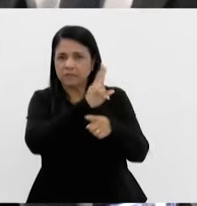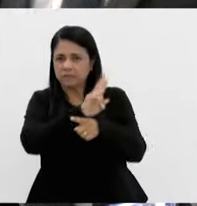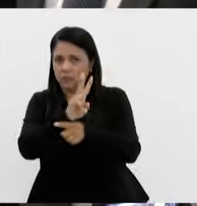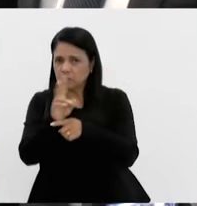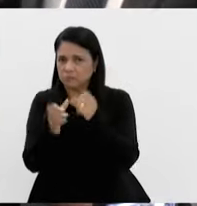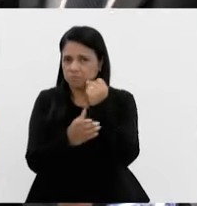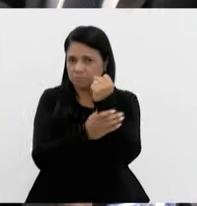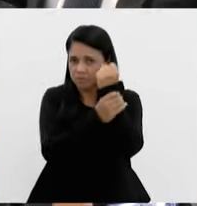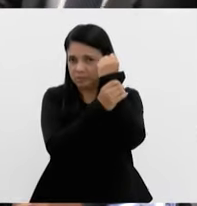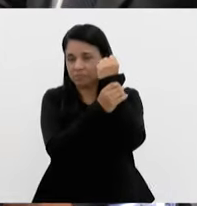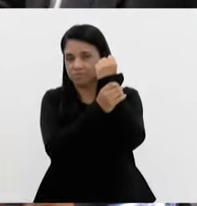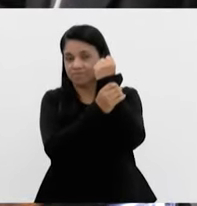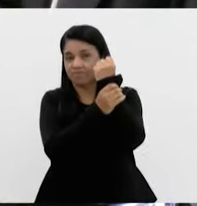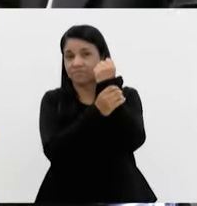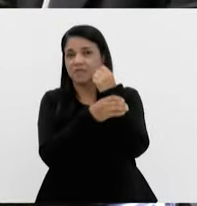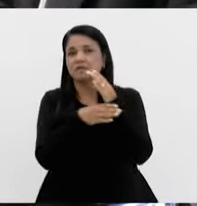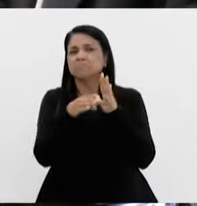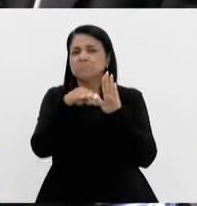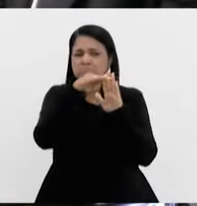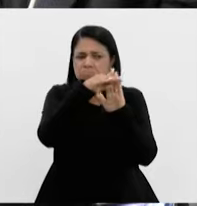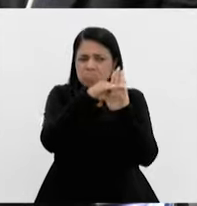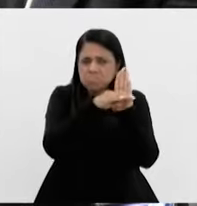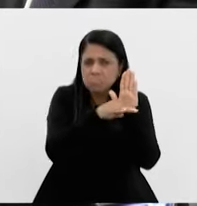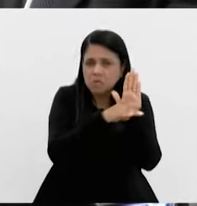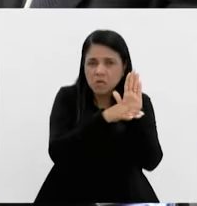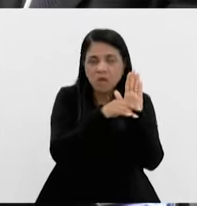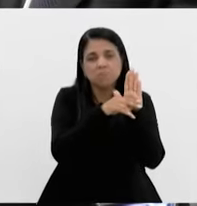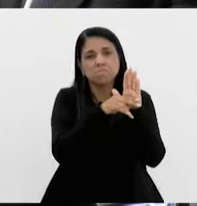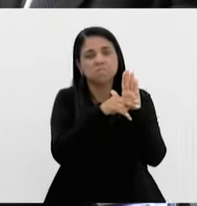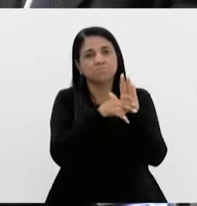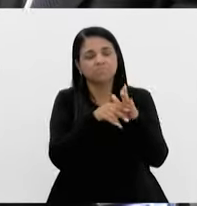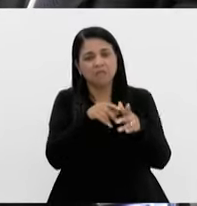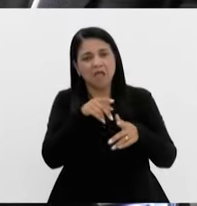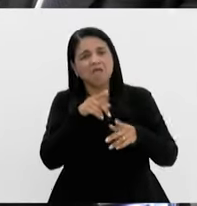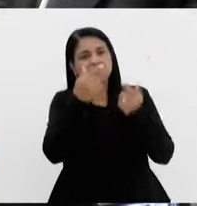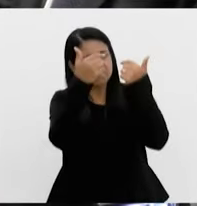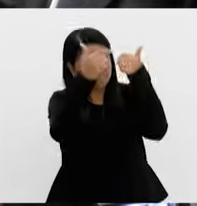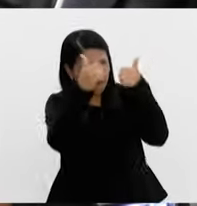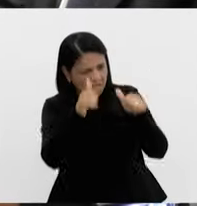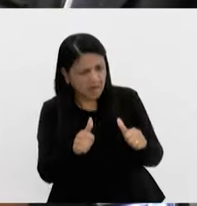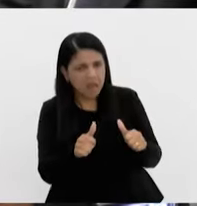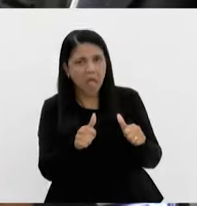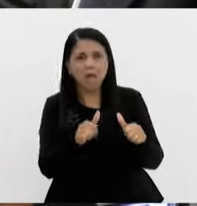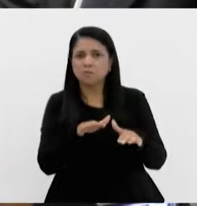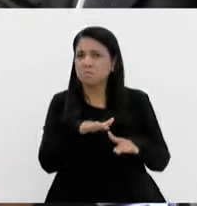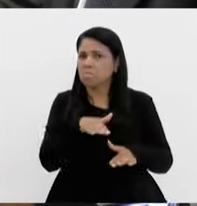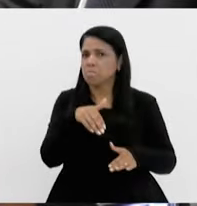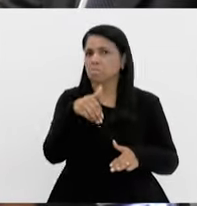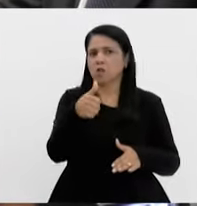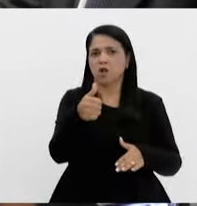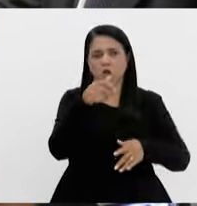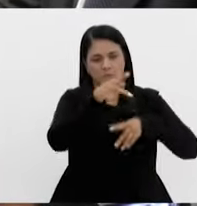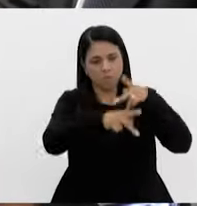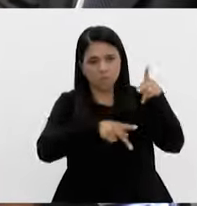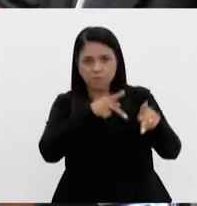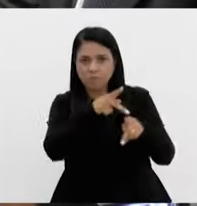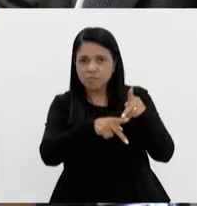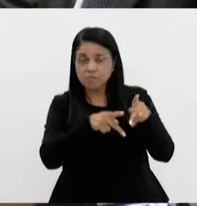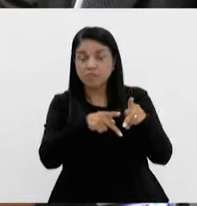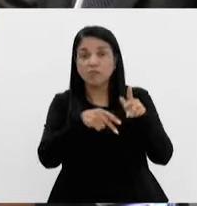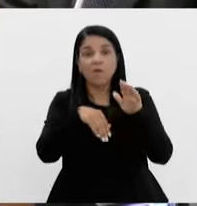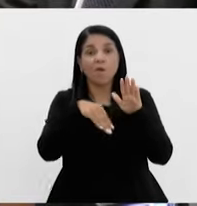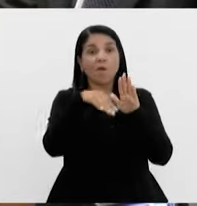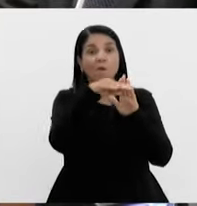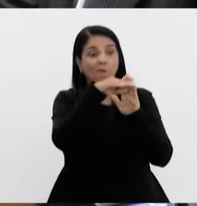Todos sabem que é o programa mais bem avaliado pela população do estado do Rio de Janeiro é um programa que se dispõe